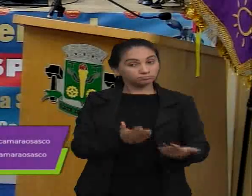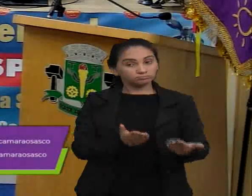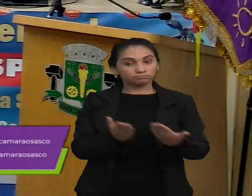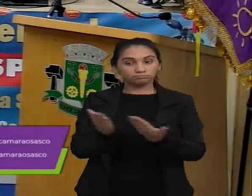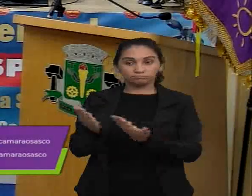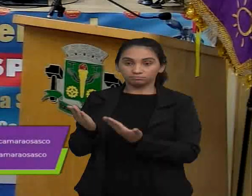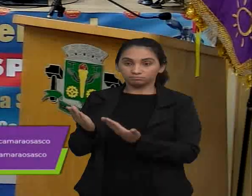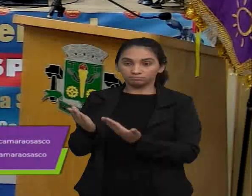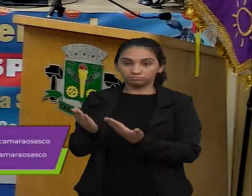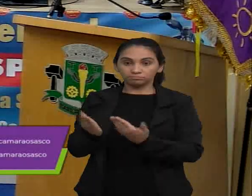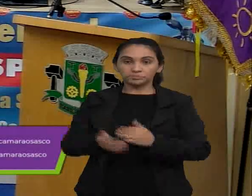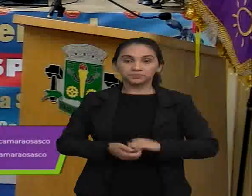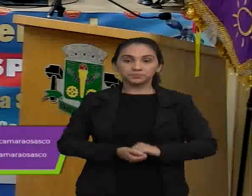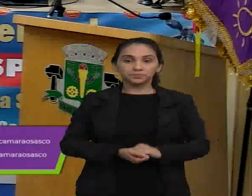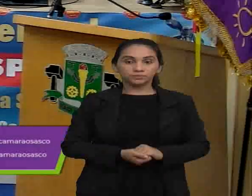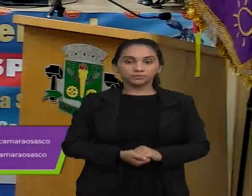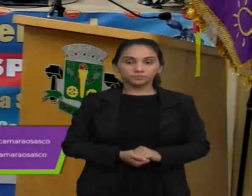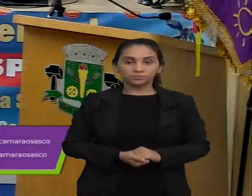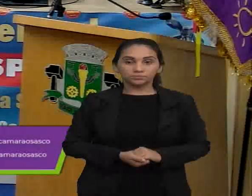à sua inteira disposição.